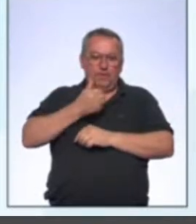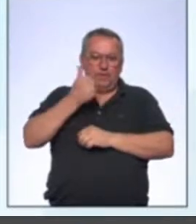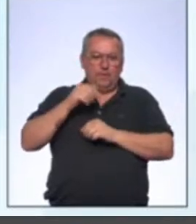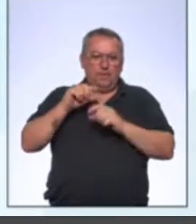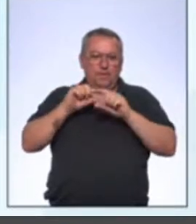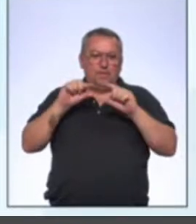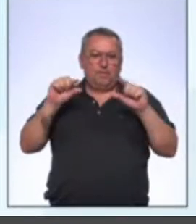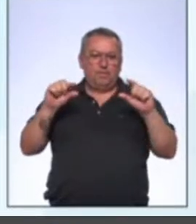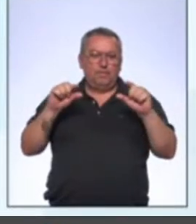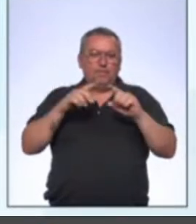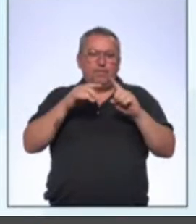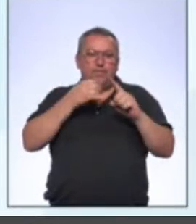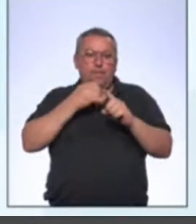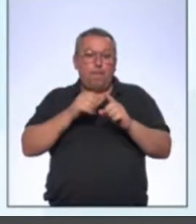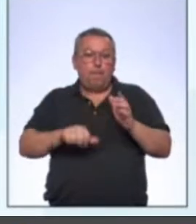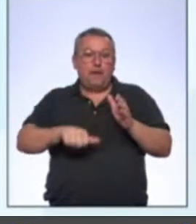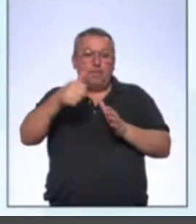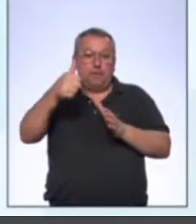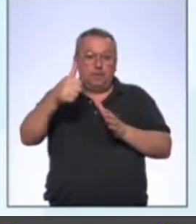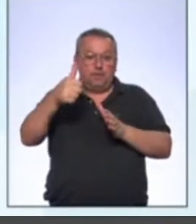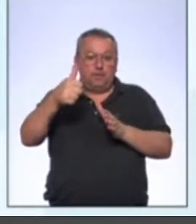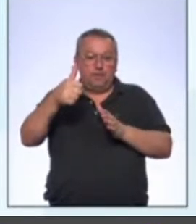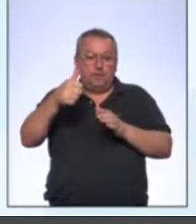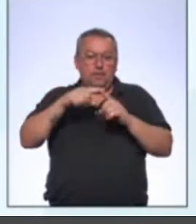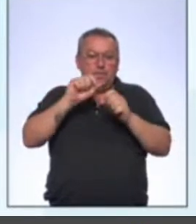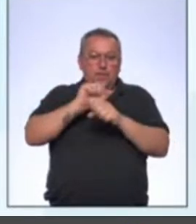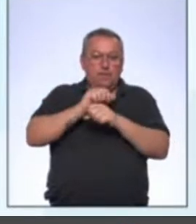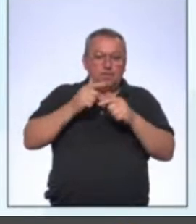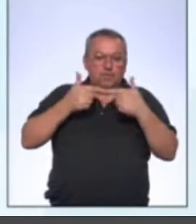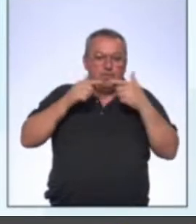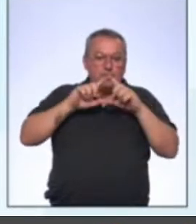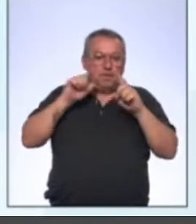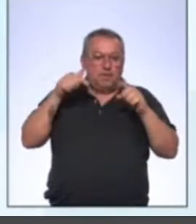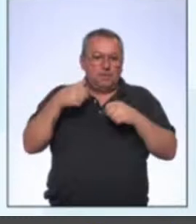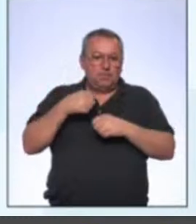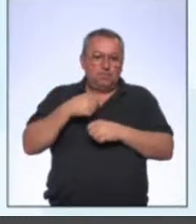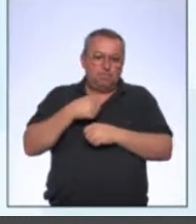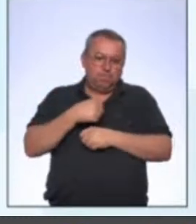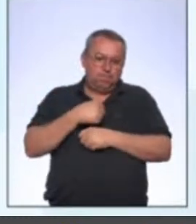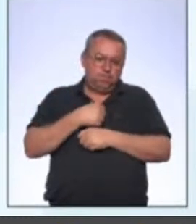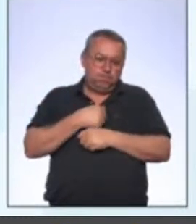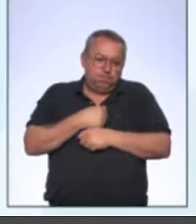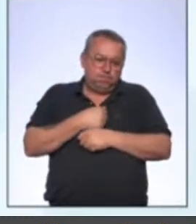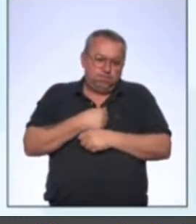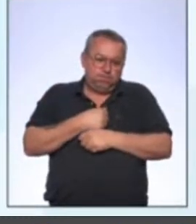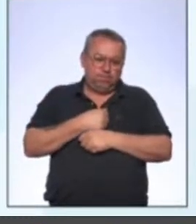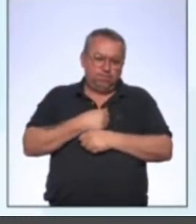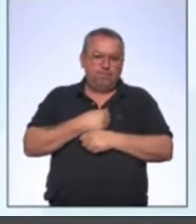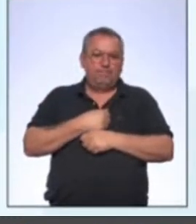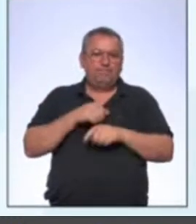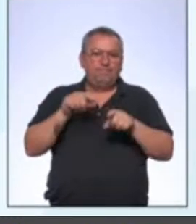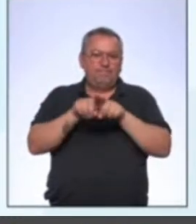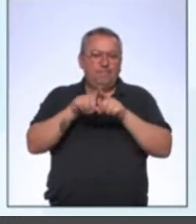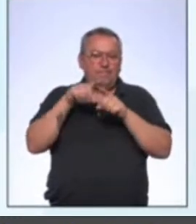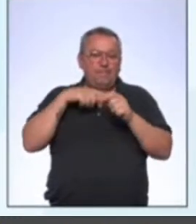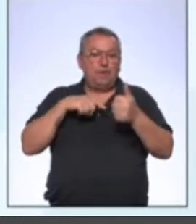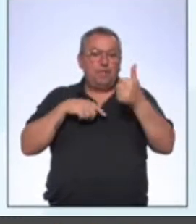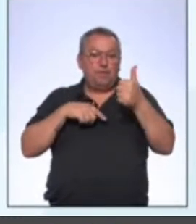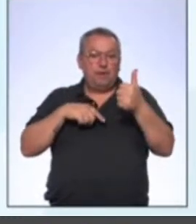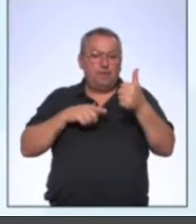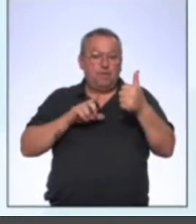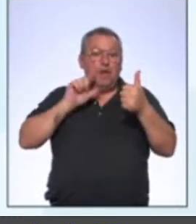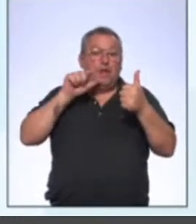triste constatação. Primeiro, deixou de sorrir, mas depois encolheu os ombros num gesto de indiferença. Então, nós temos aí primeiro e